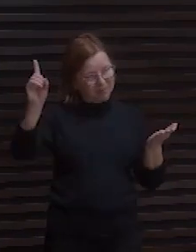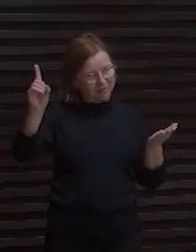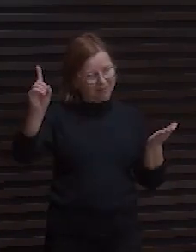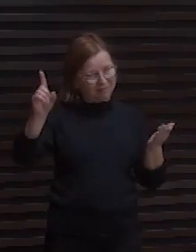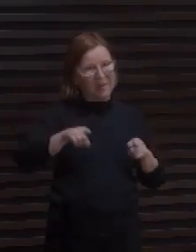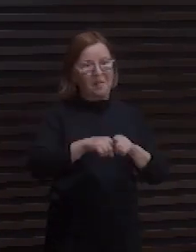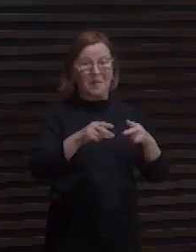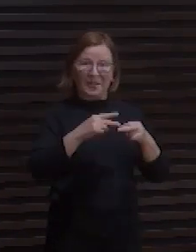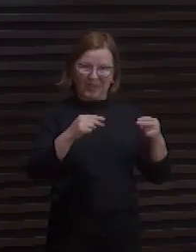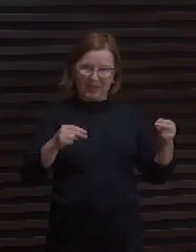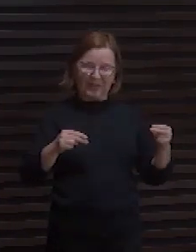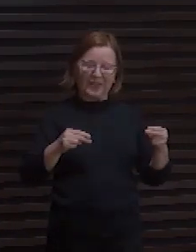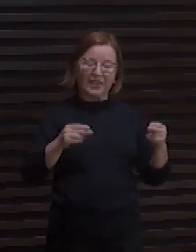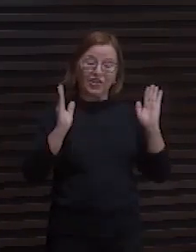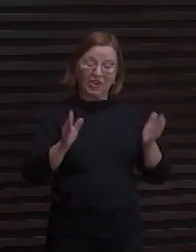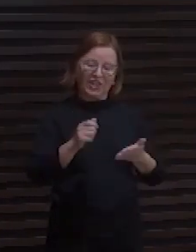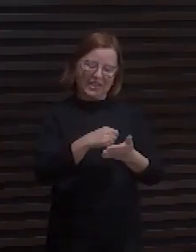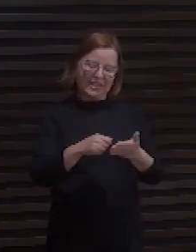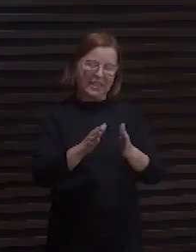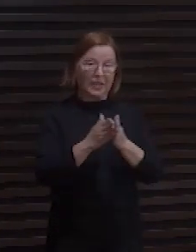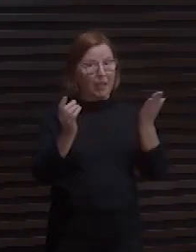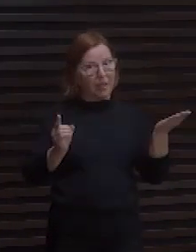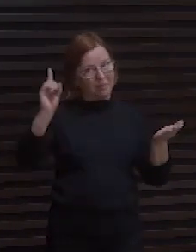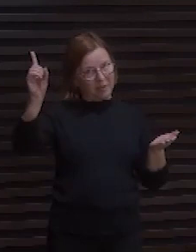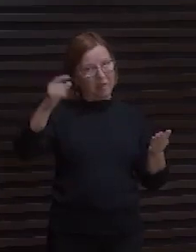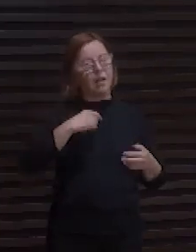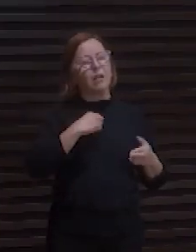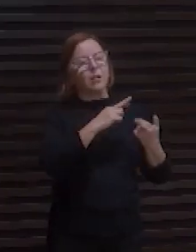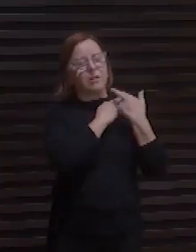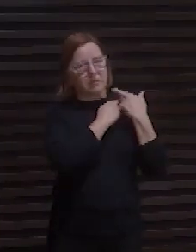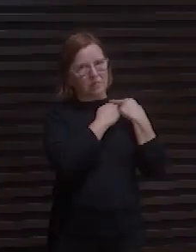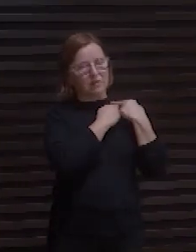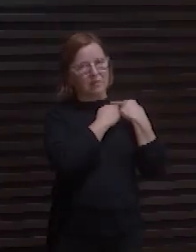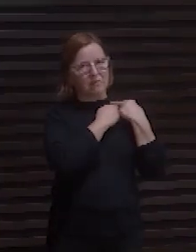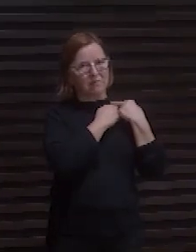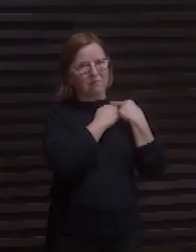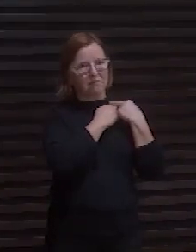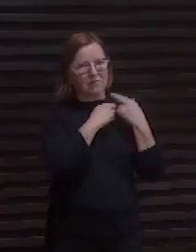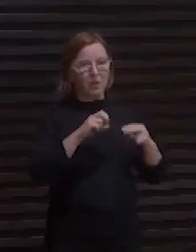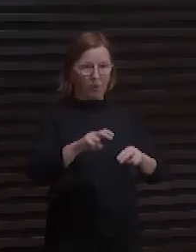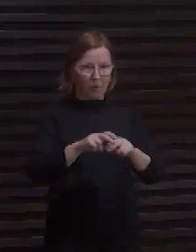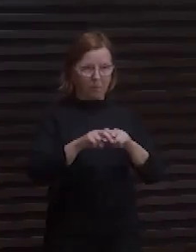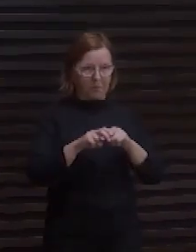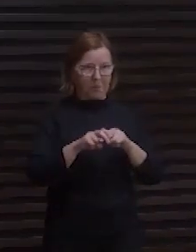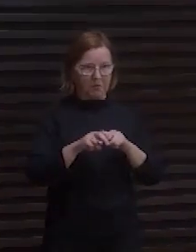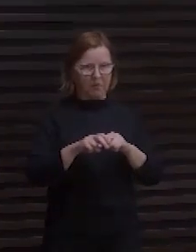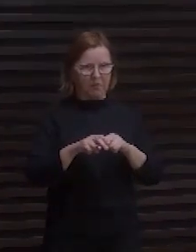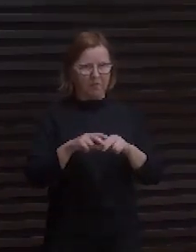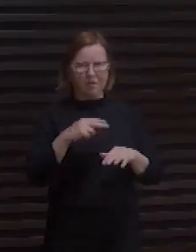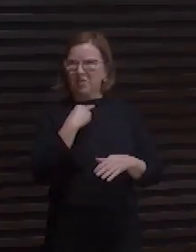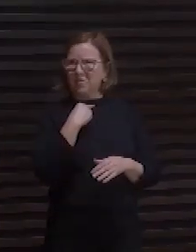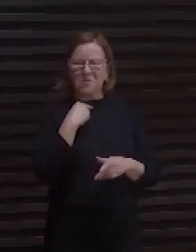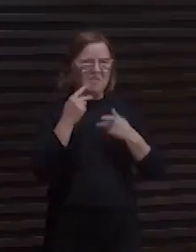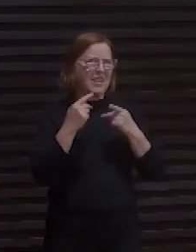também sou responsável por isso. Por isso que nós não podemos alegar ignorância, porque a palavra está lá. E você